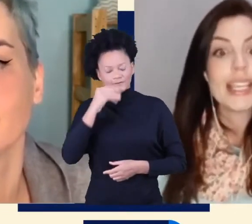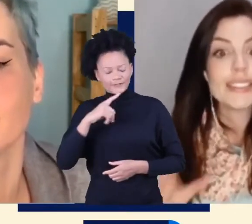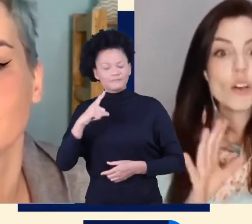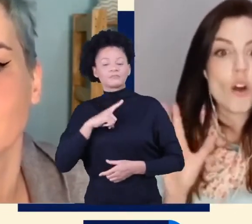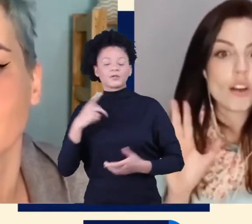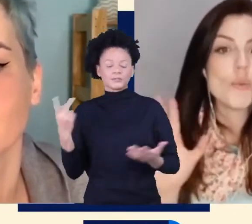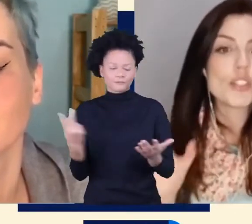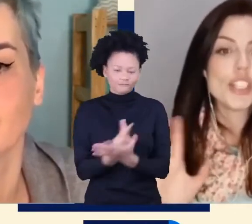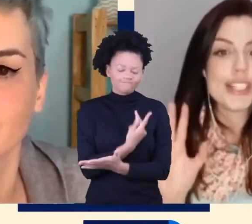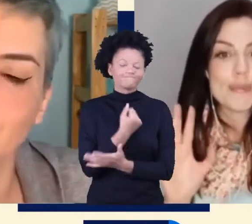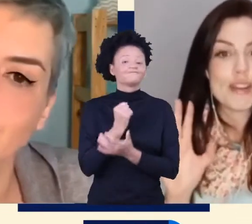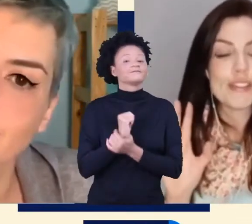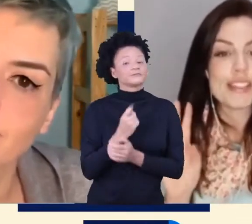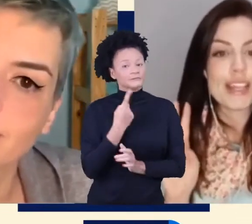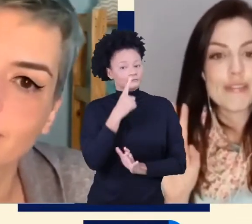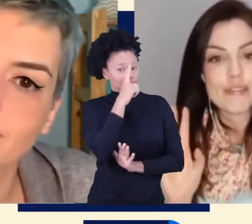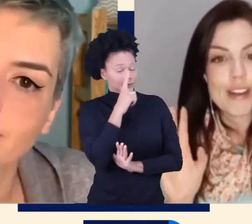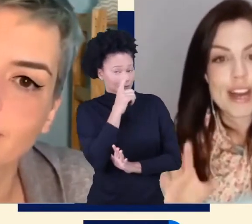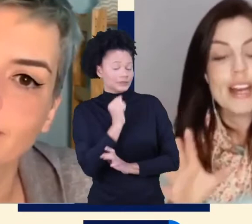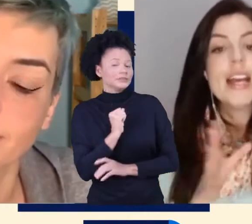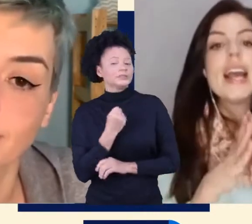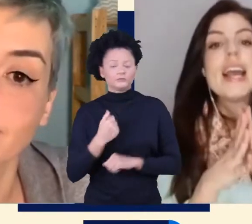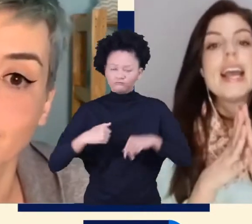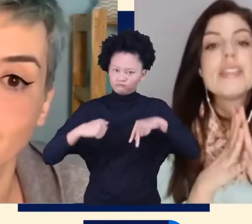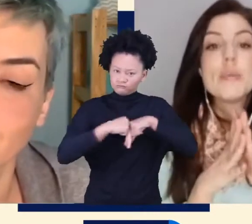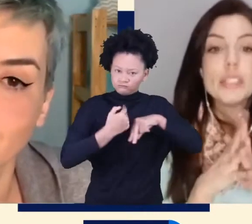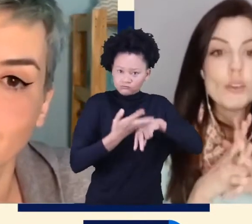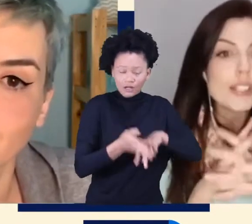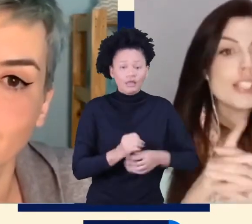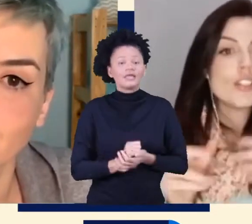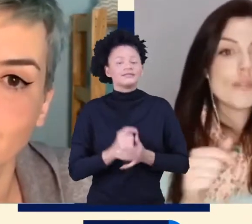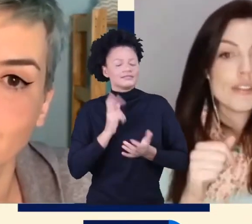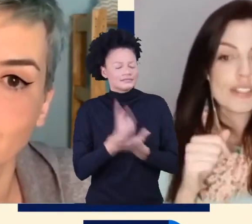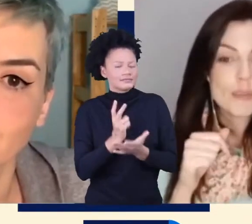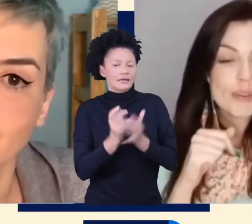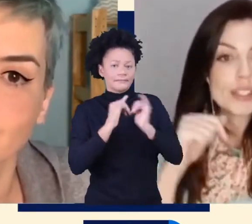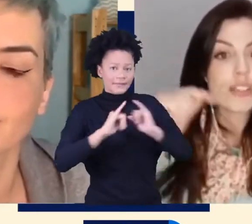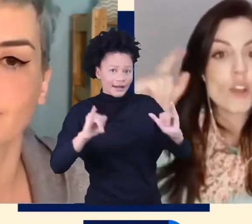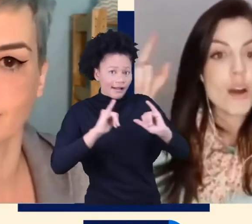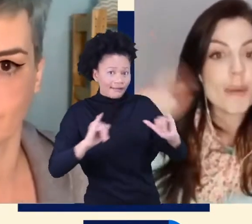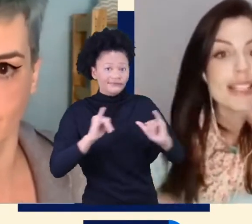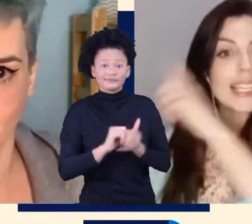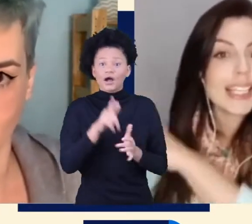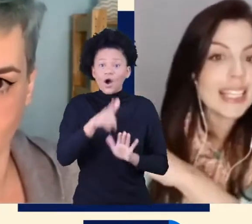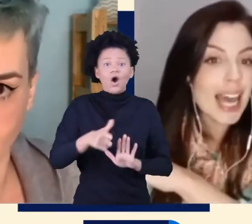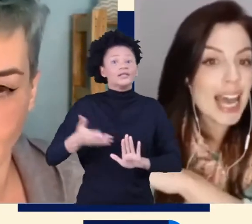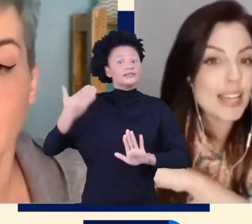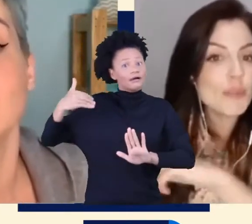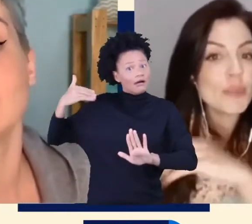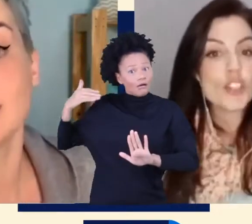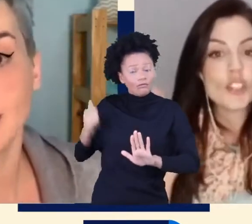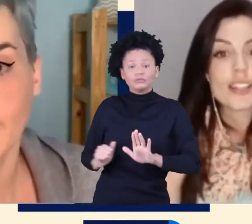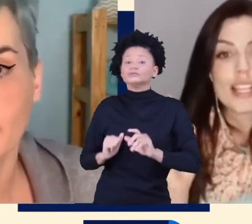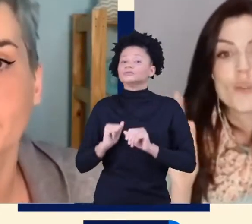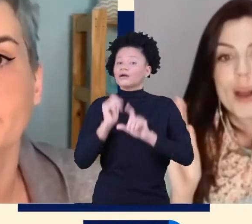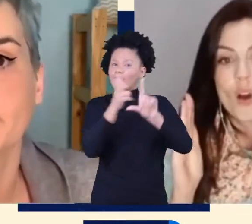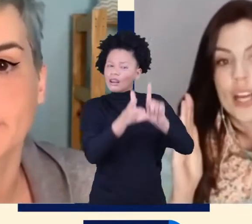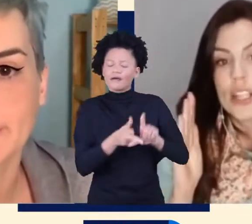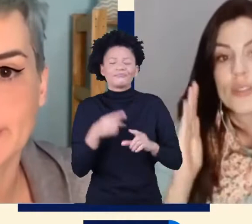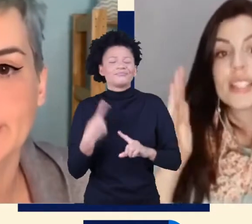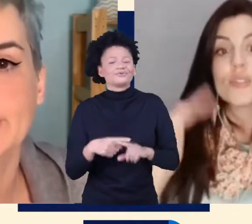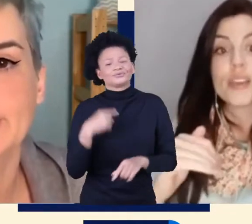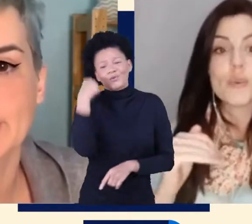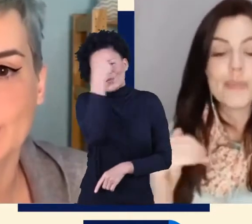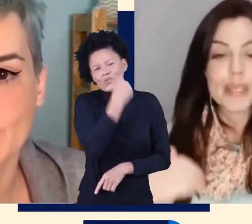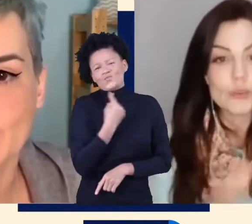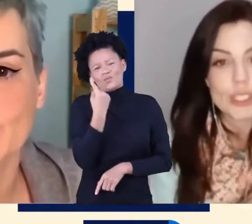sim. Então, ó, como a gente sempre avisa, né, Fafá? Tem muita coisa que a gente vai avisar para vocês. Ó, passa naquela live, porque a gente só tem 1 hora.